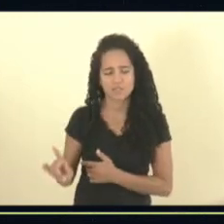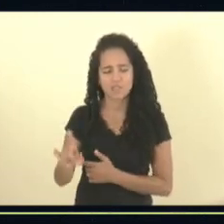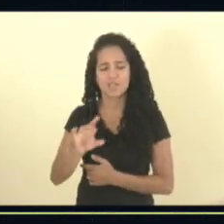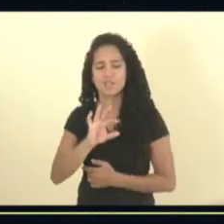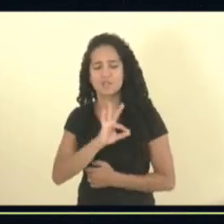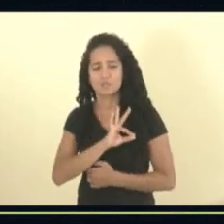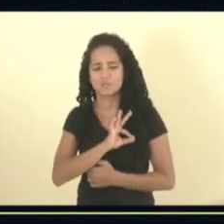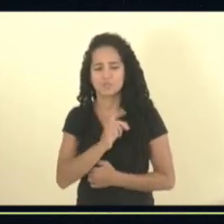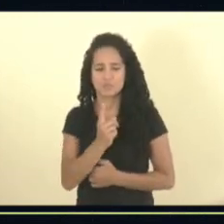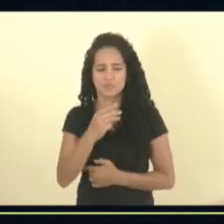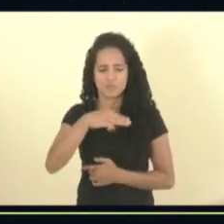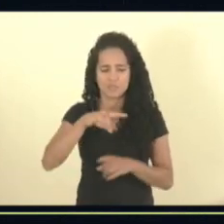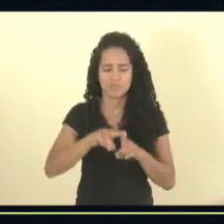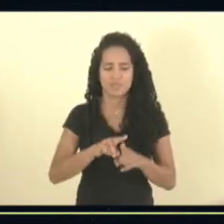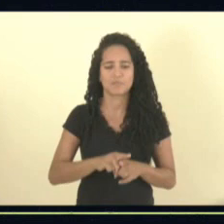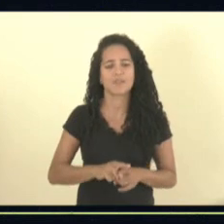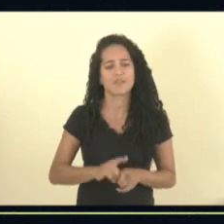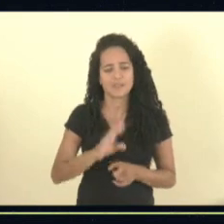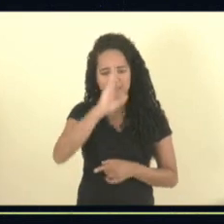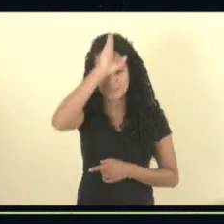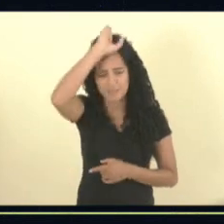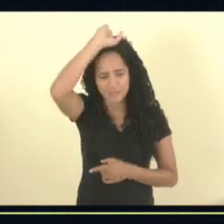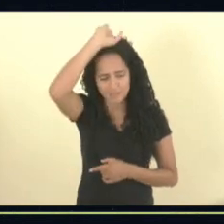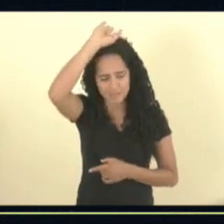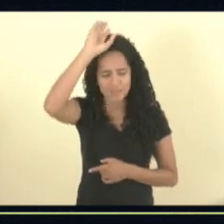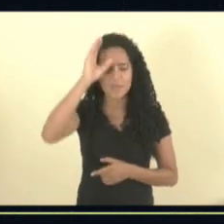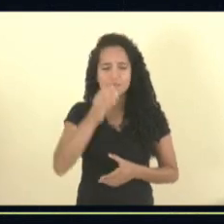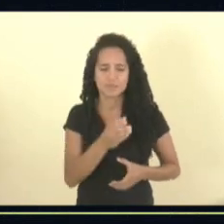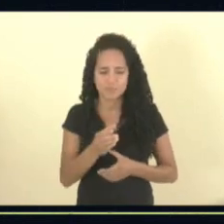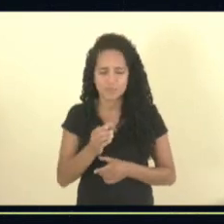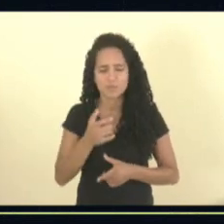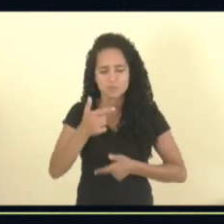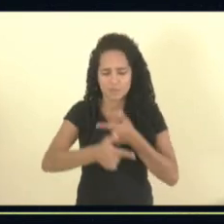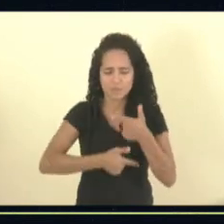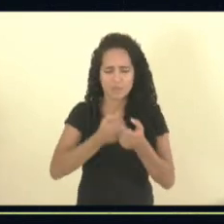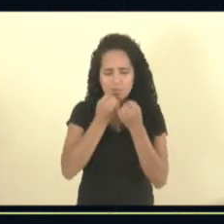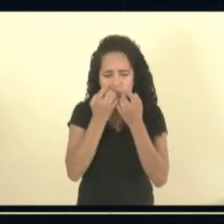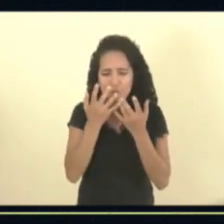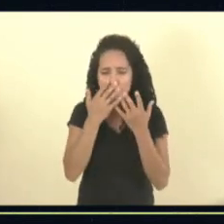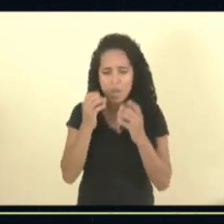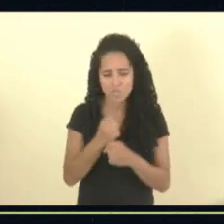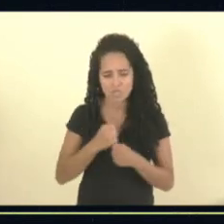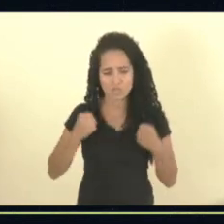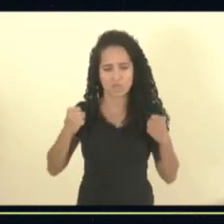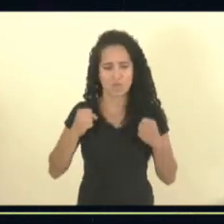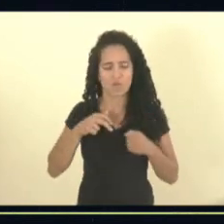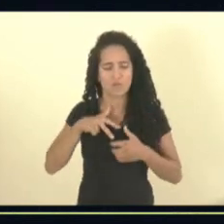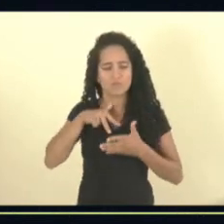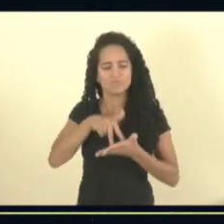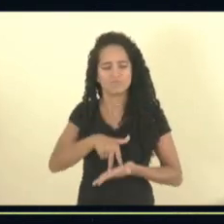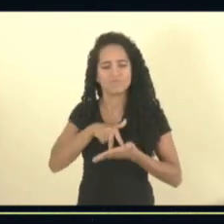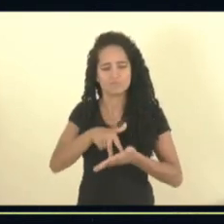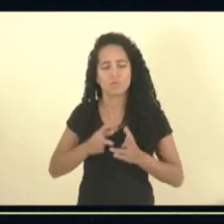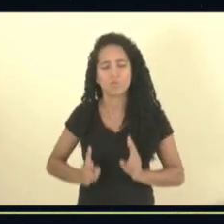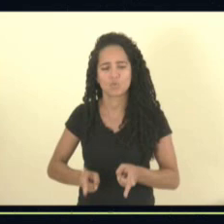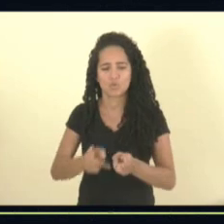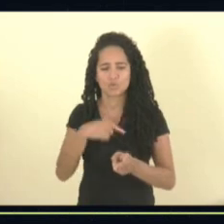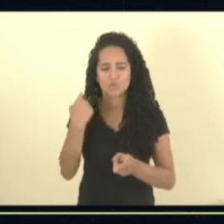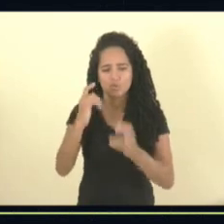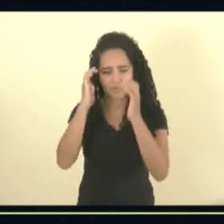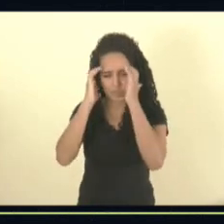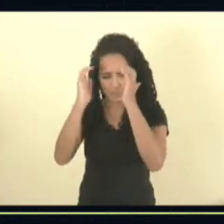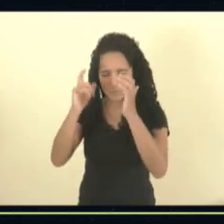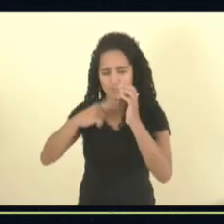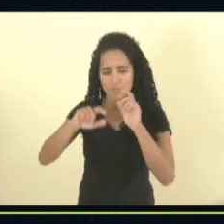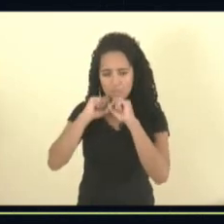militares, aos bombeiros militares, que têm feito um trabalho bacana, são heróis da resistência e têm todo o respeito deste